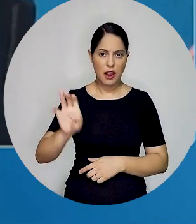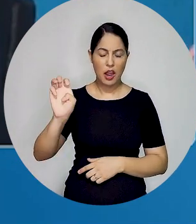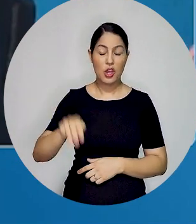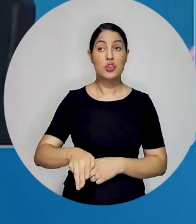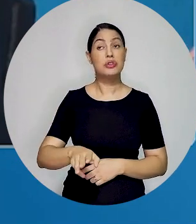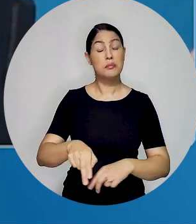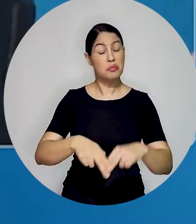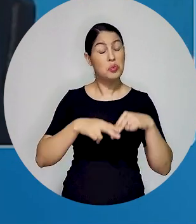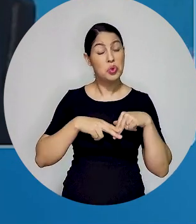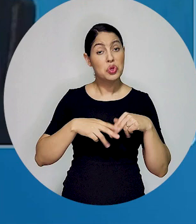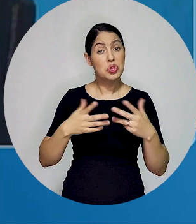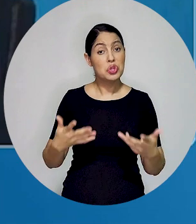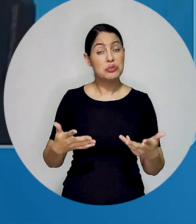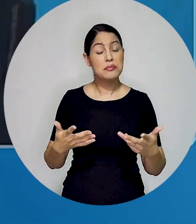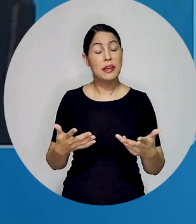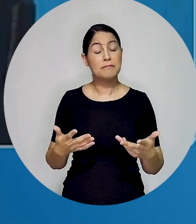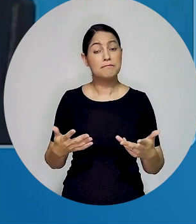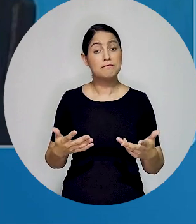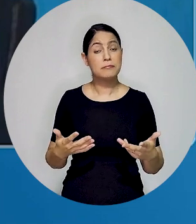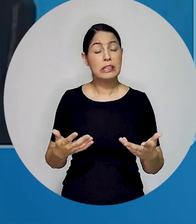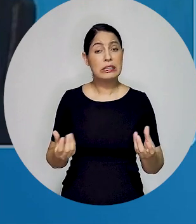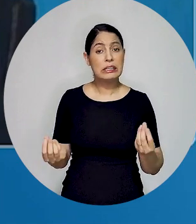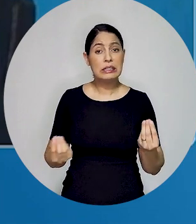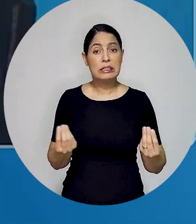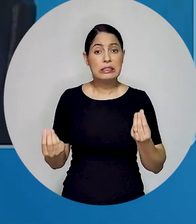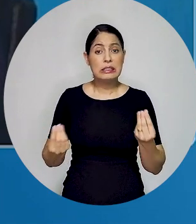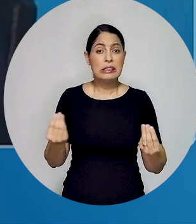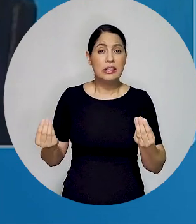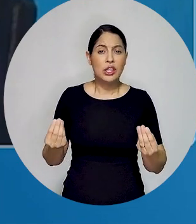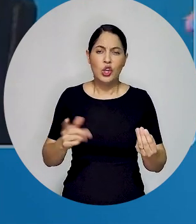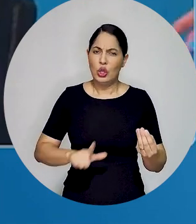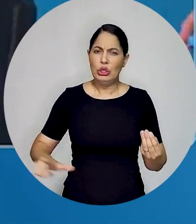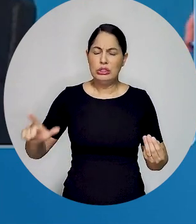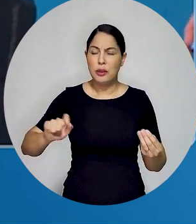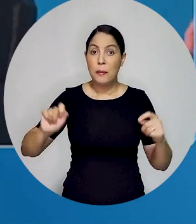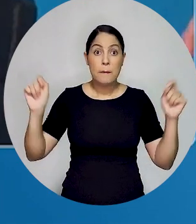realiza arbitragem. E por isso mesmo